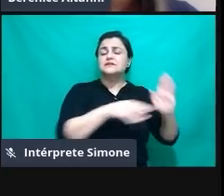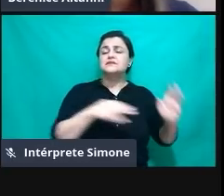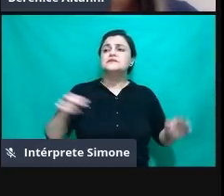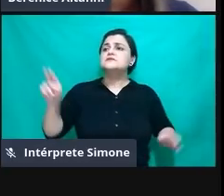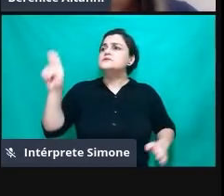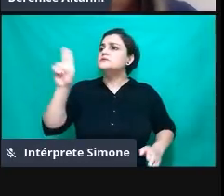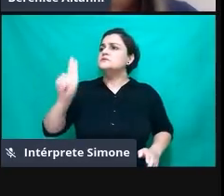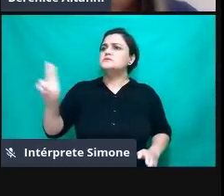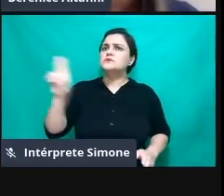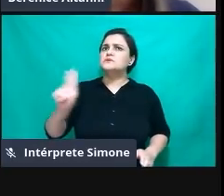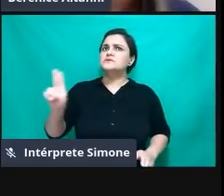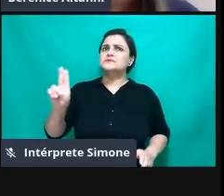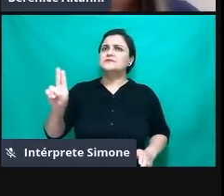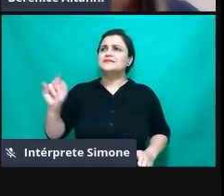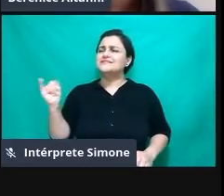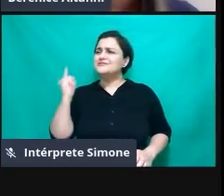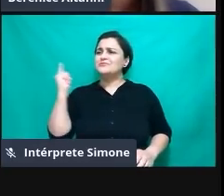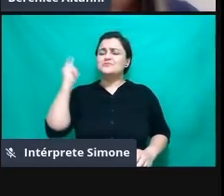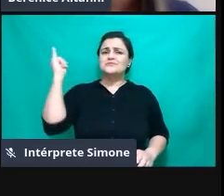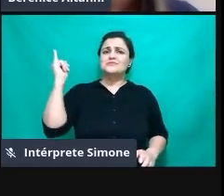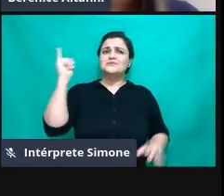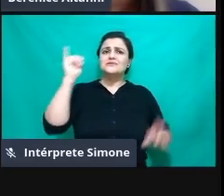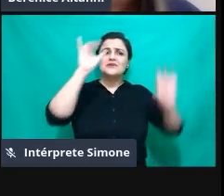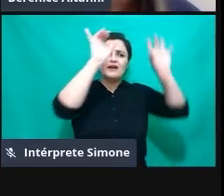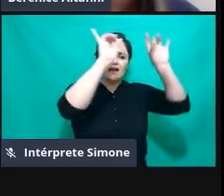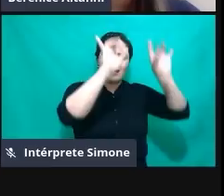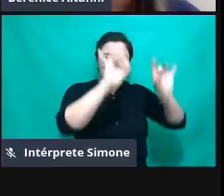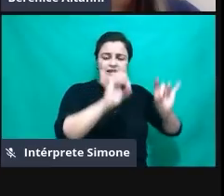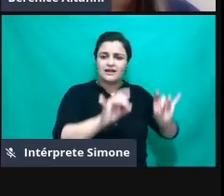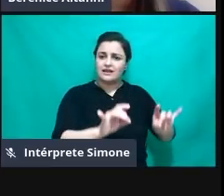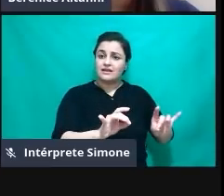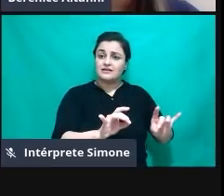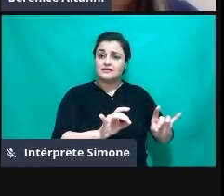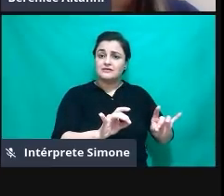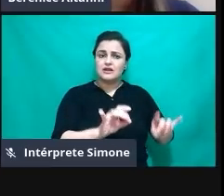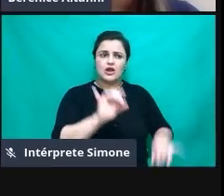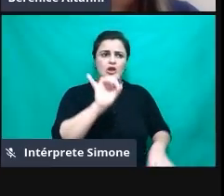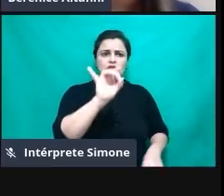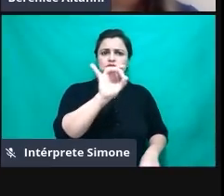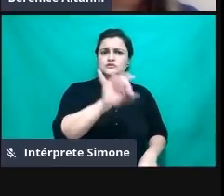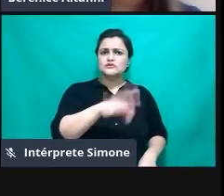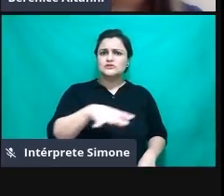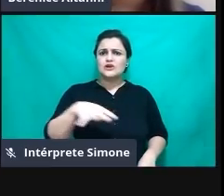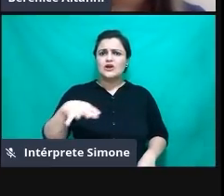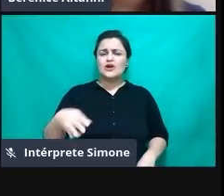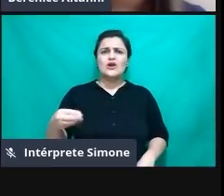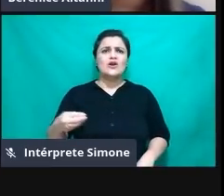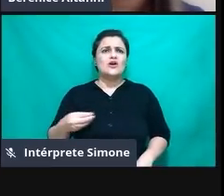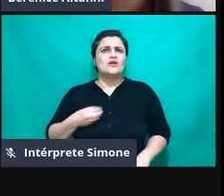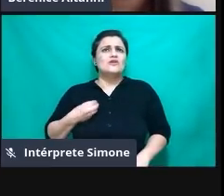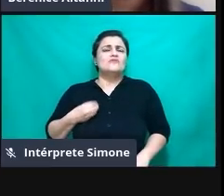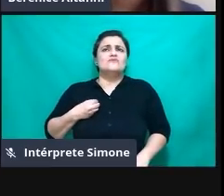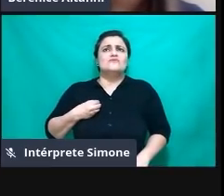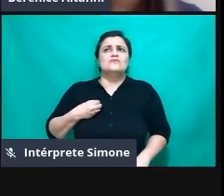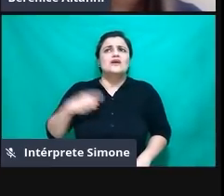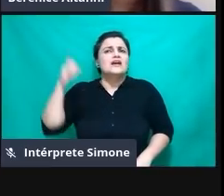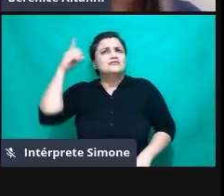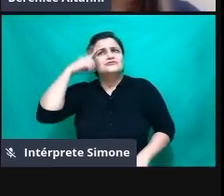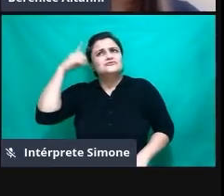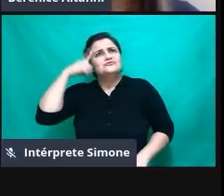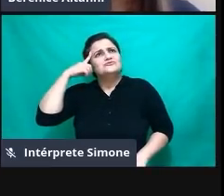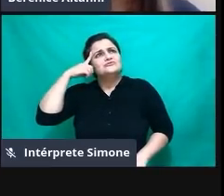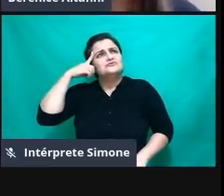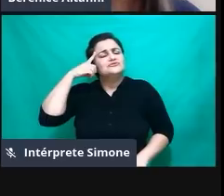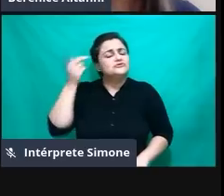sua predominância, né, vai se dar apenas no campo da vida cotidiana, vai depender do objetivo.